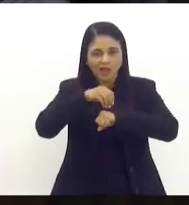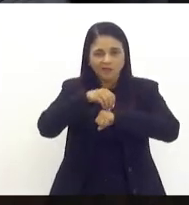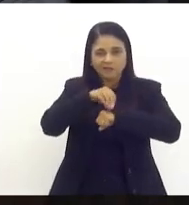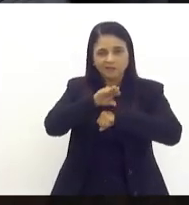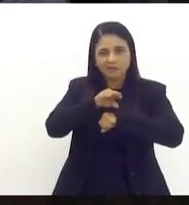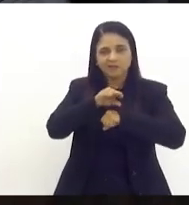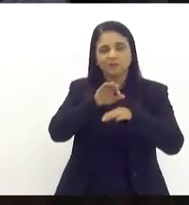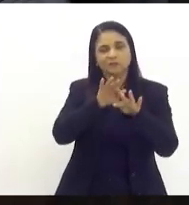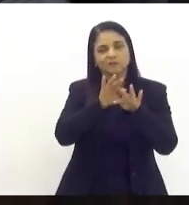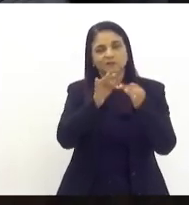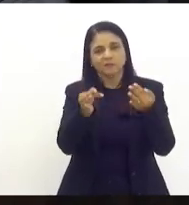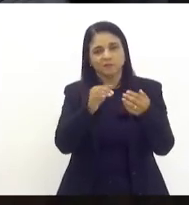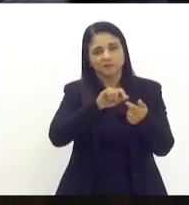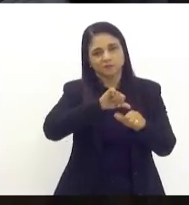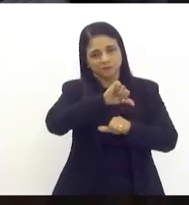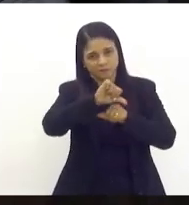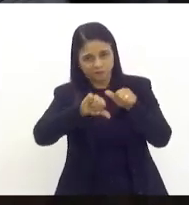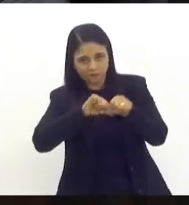indicação simples